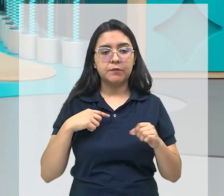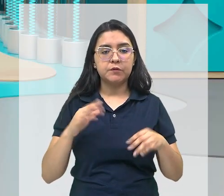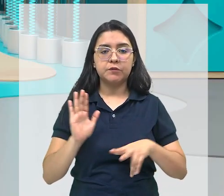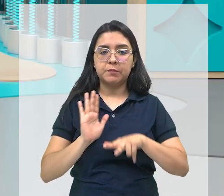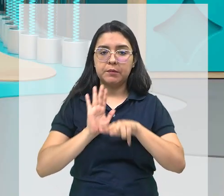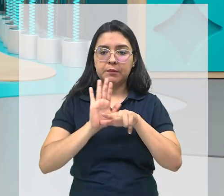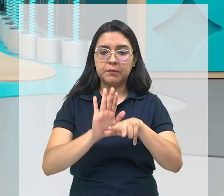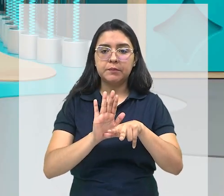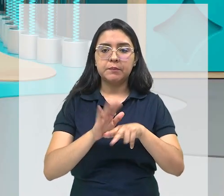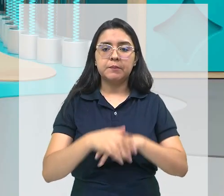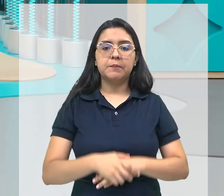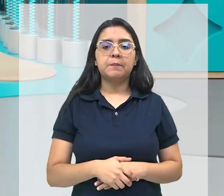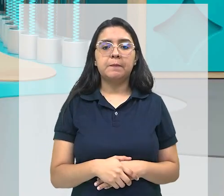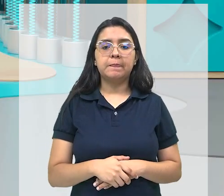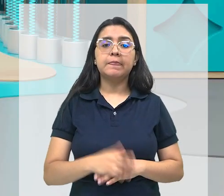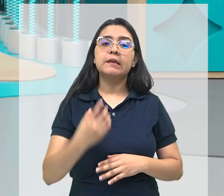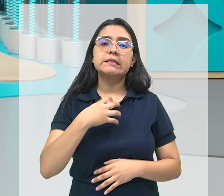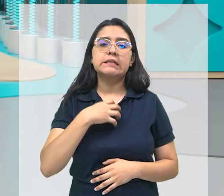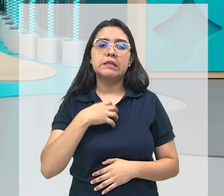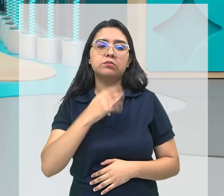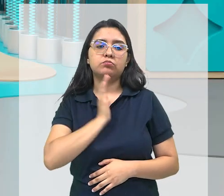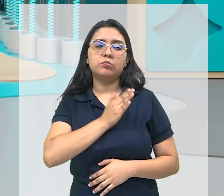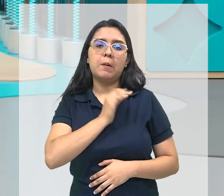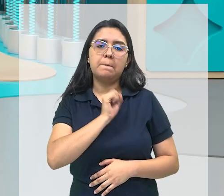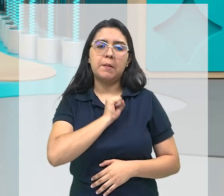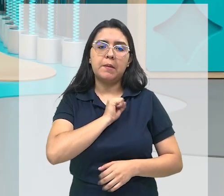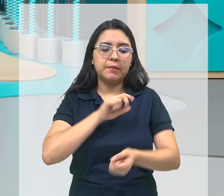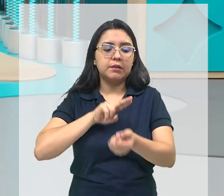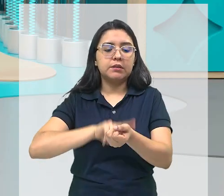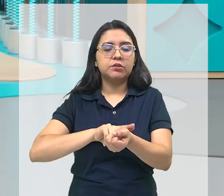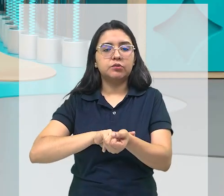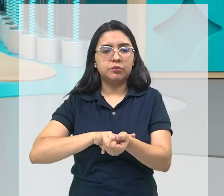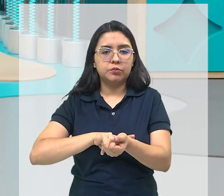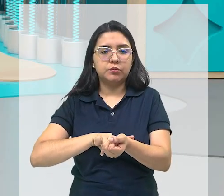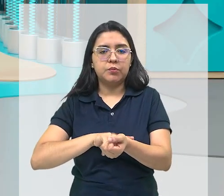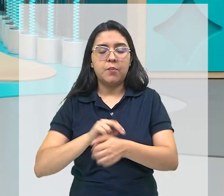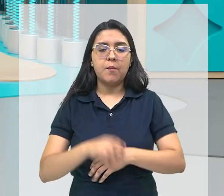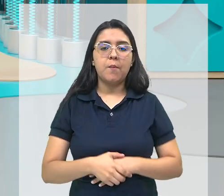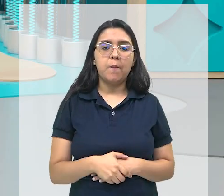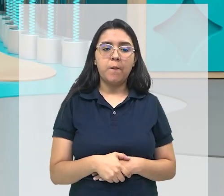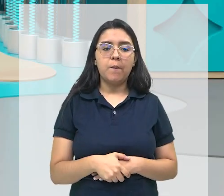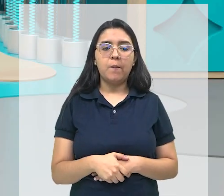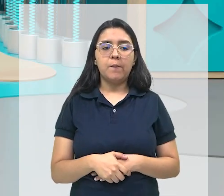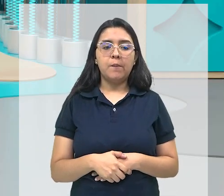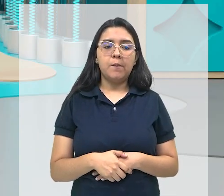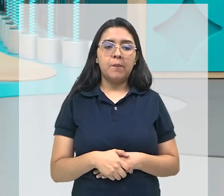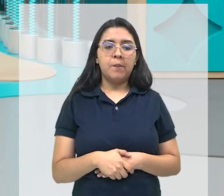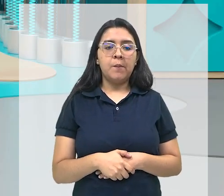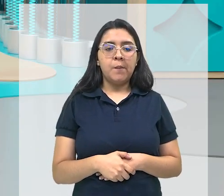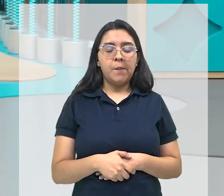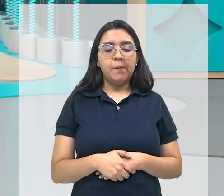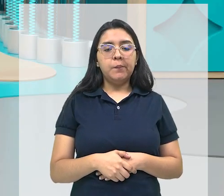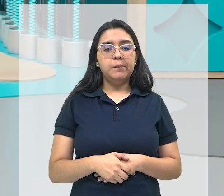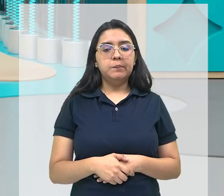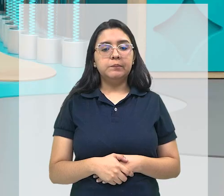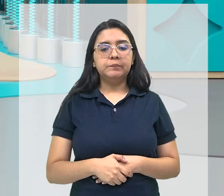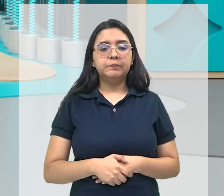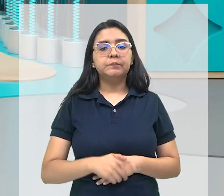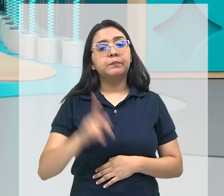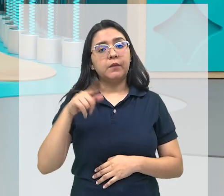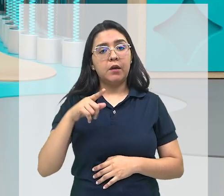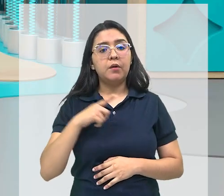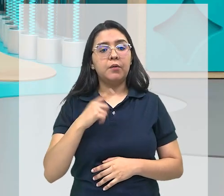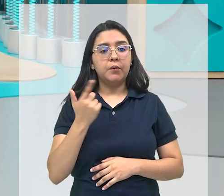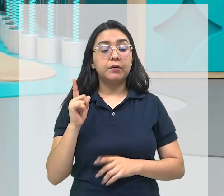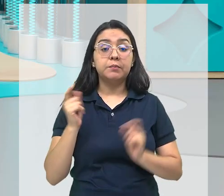primeiros socorros e sintam a pulsação de vocês aqui nessa região do pulso, né? É uma das formas.